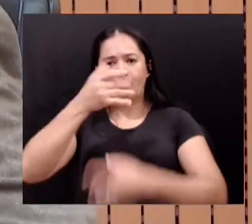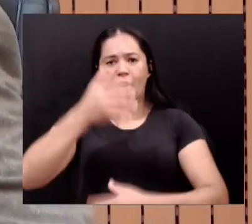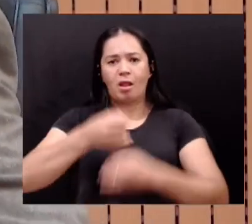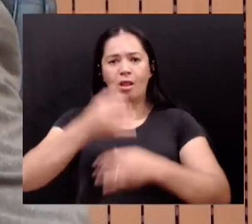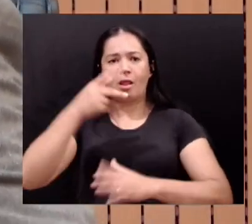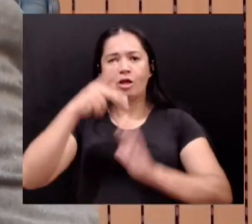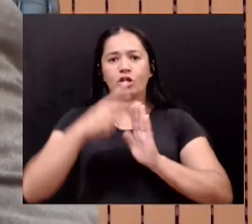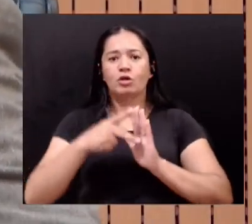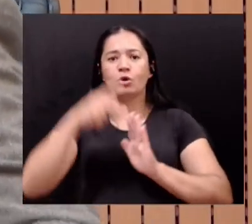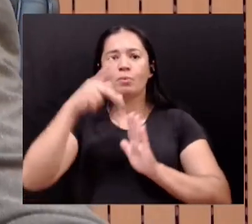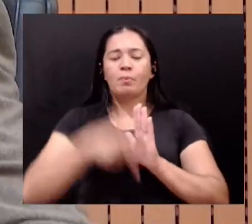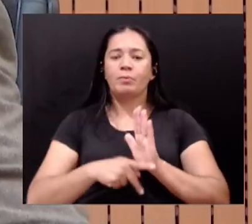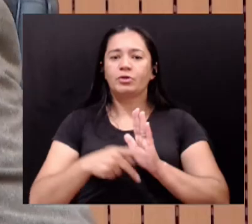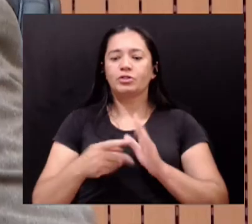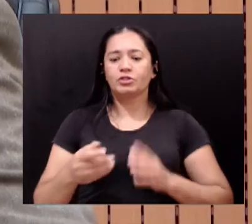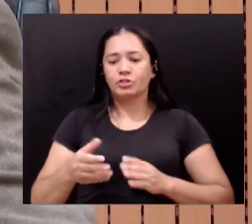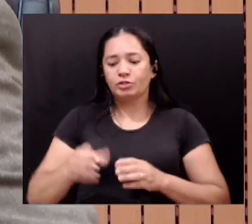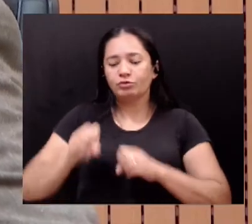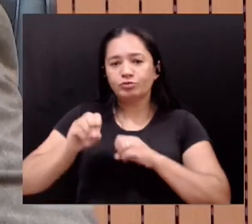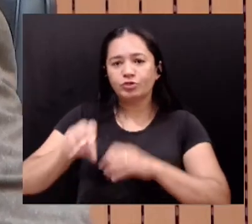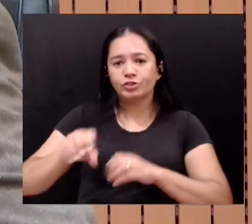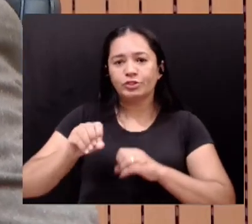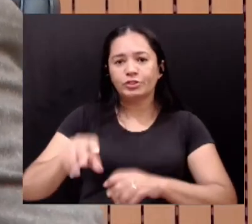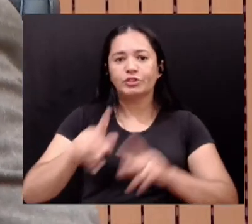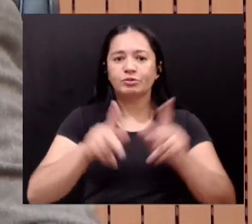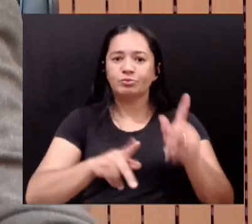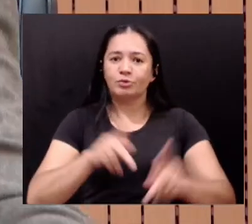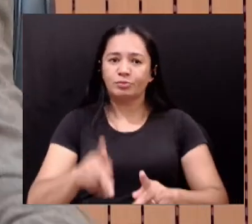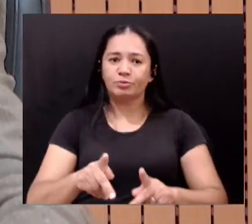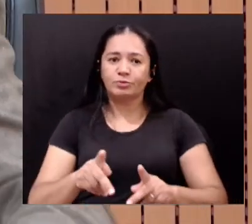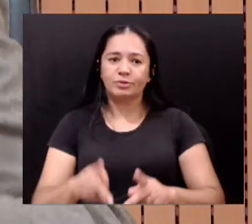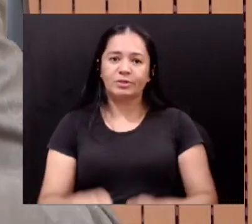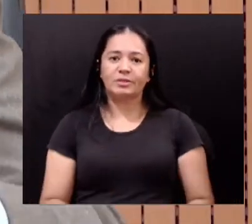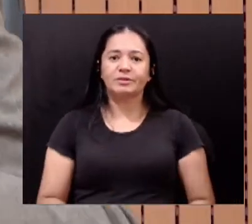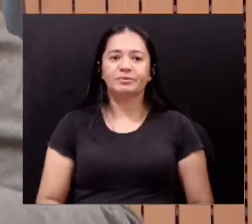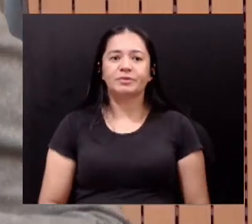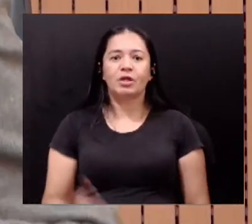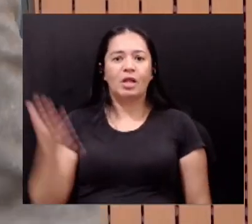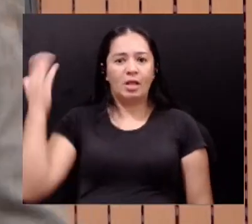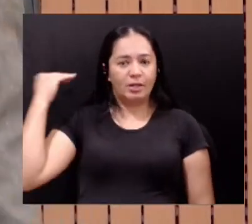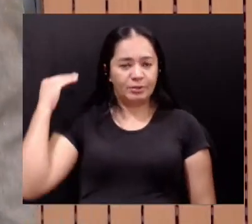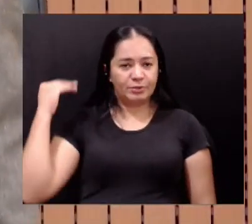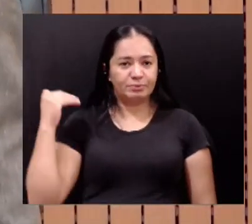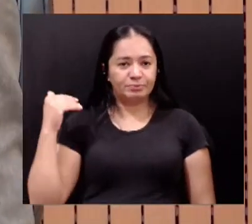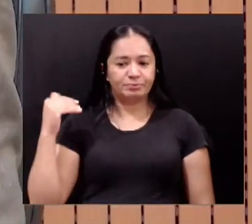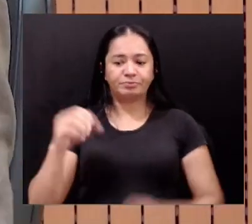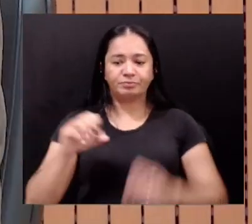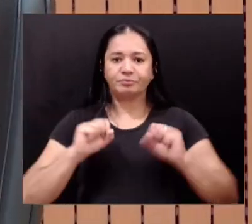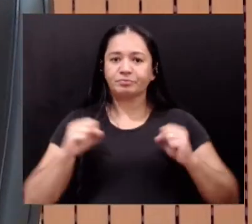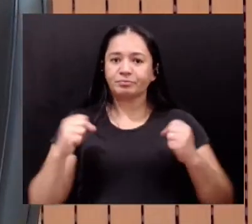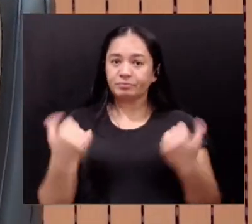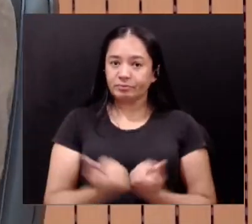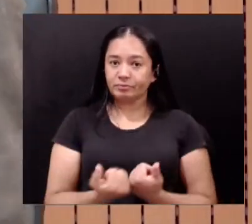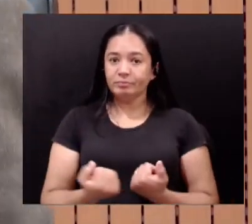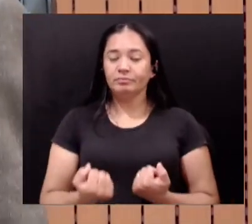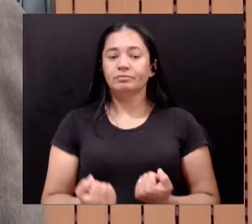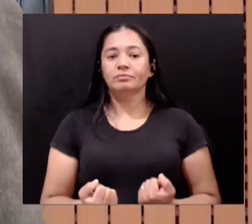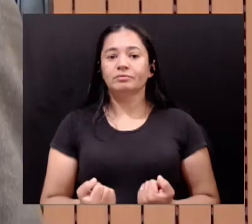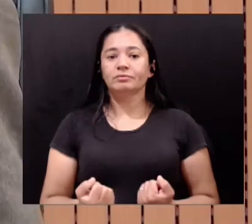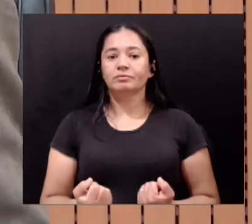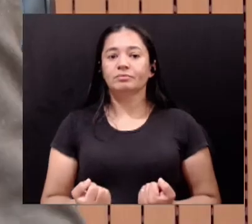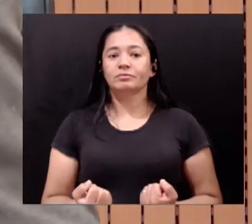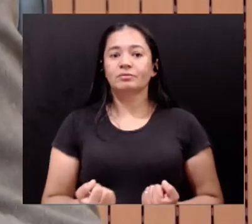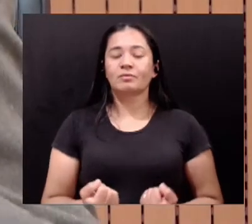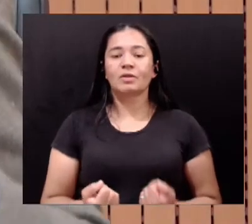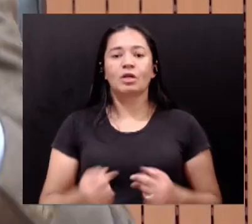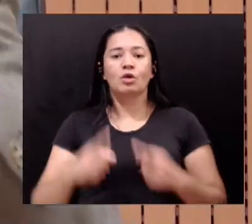na Assembleia Provincial, o equivalente à Assembleia Legislativa hoje do Estado de São Paulo, e é uma espécie de projeto de